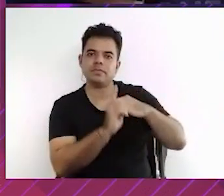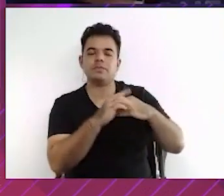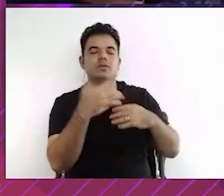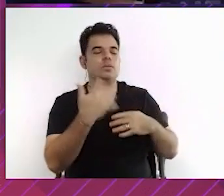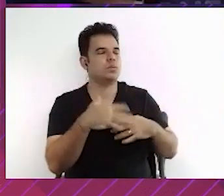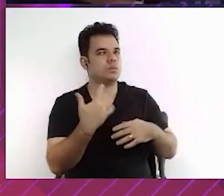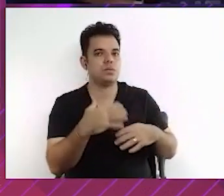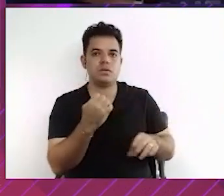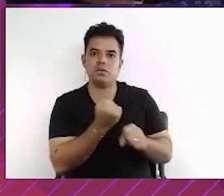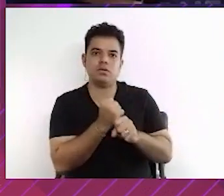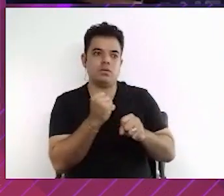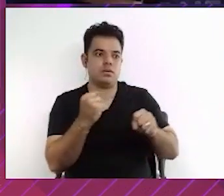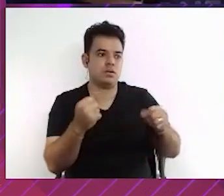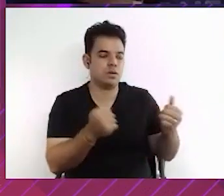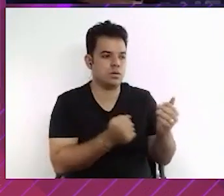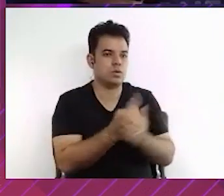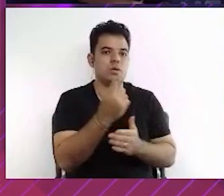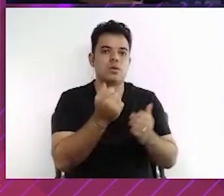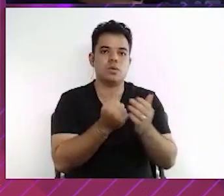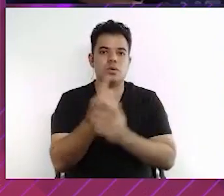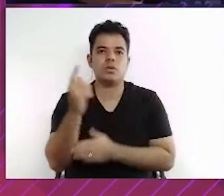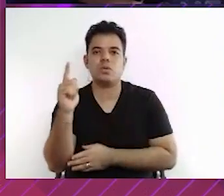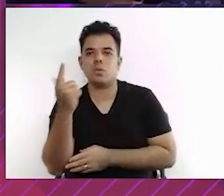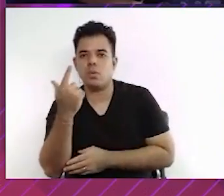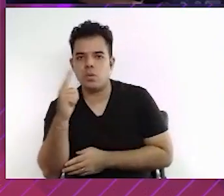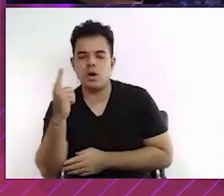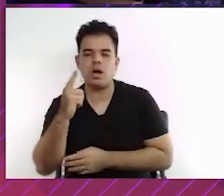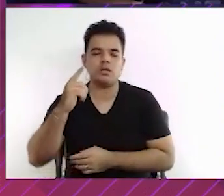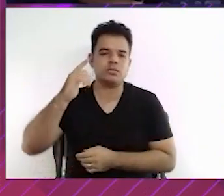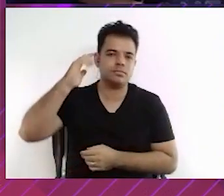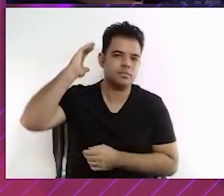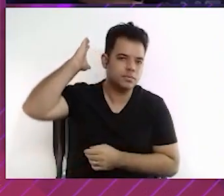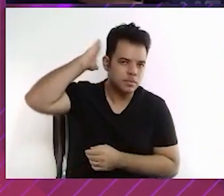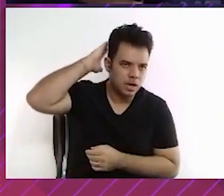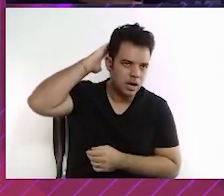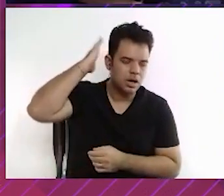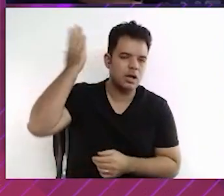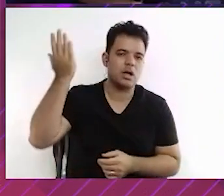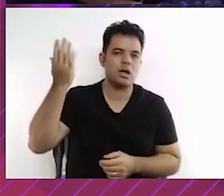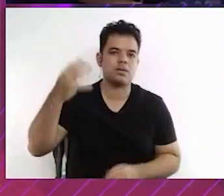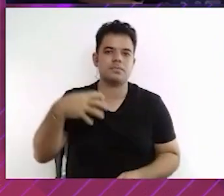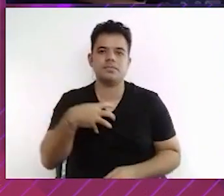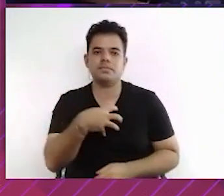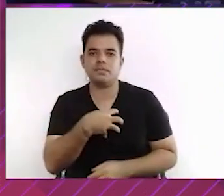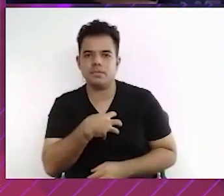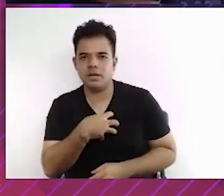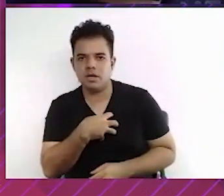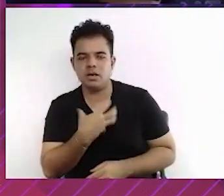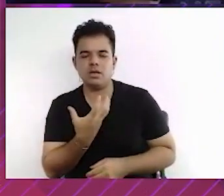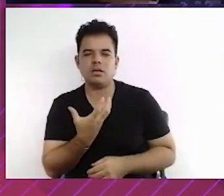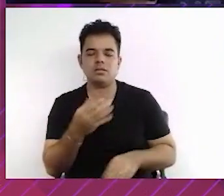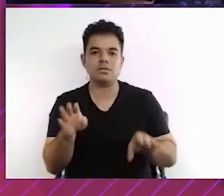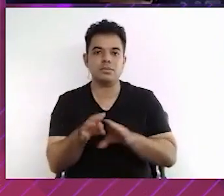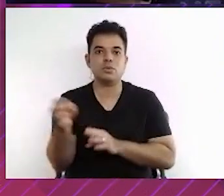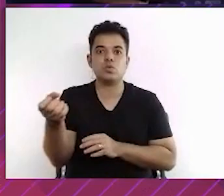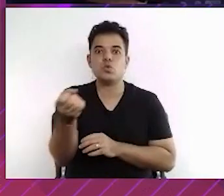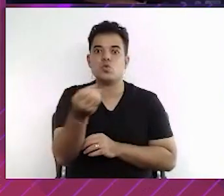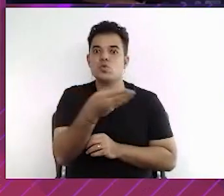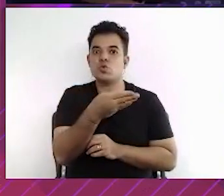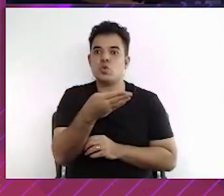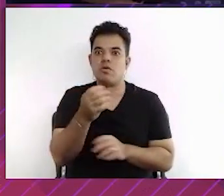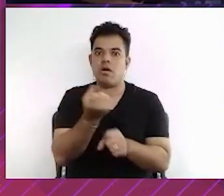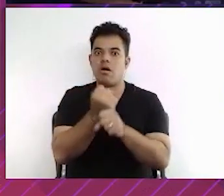novas aquisições em Goiás, no Pará, na Bahia. Tem um hospital novo grande que eles construíram lá em